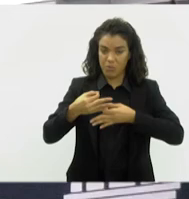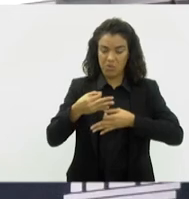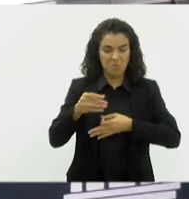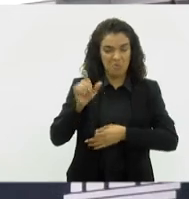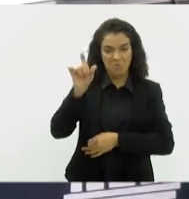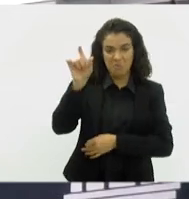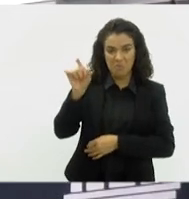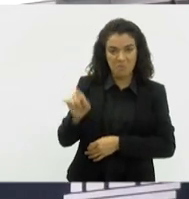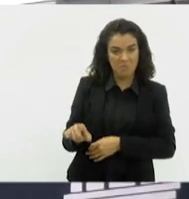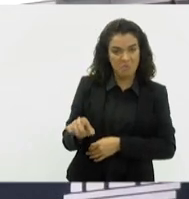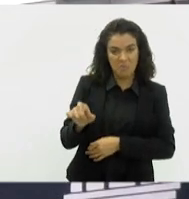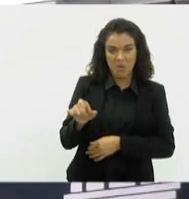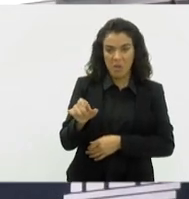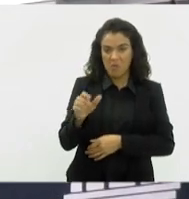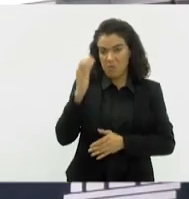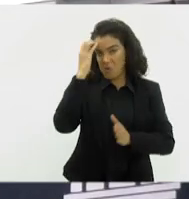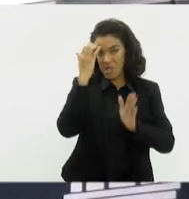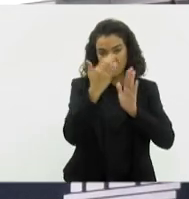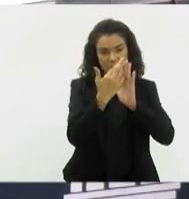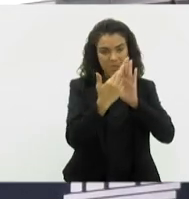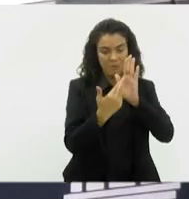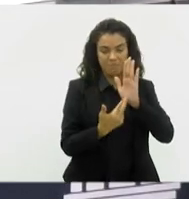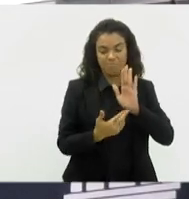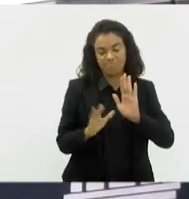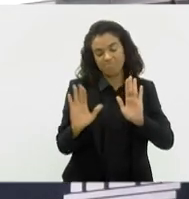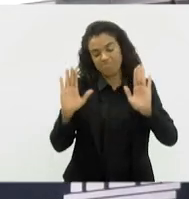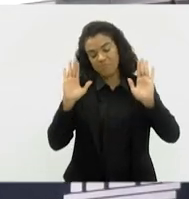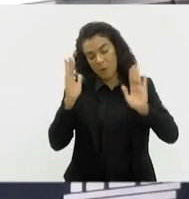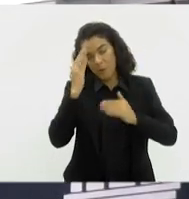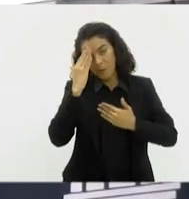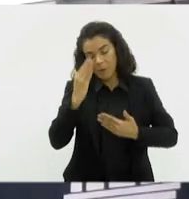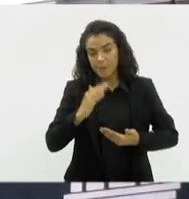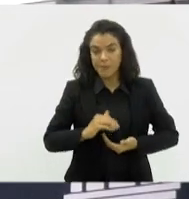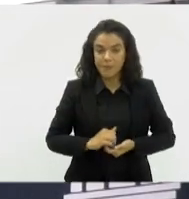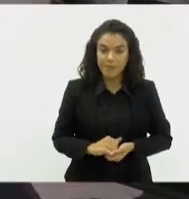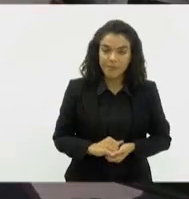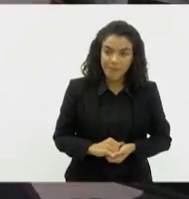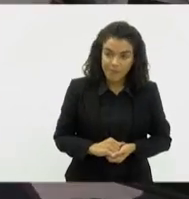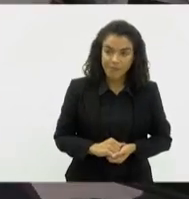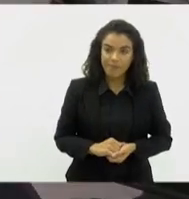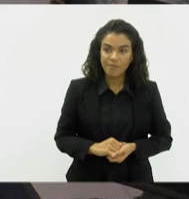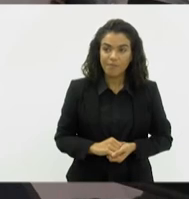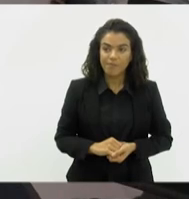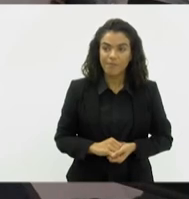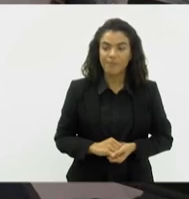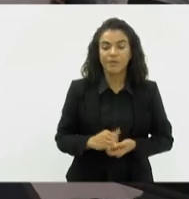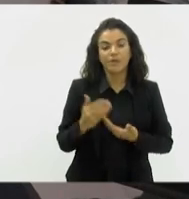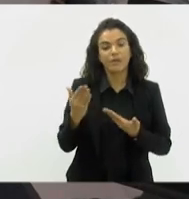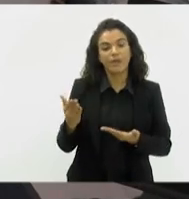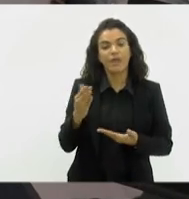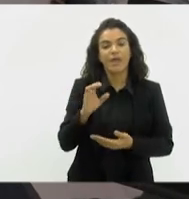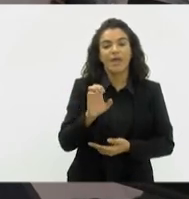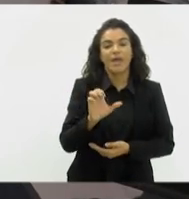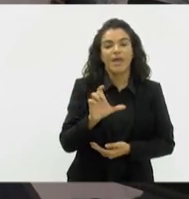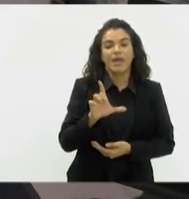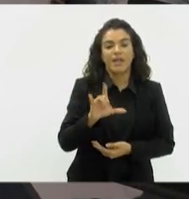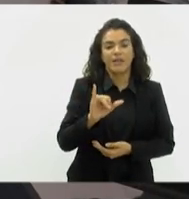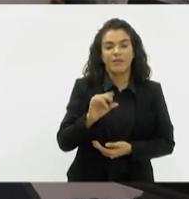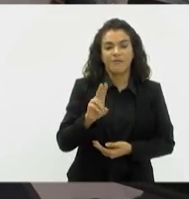ele cumpre os requisitos necessários. Deputado Rodrigo Amorim, muito obrigado. Bem, senhor Heriberto, assim, na verdade,